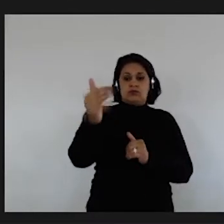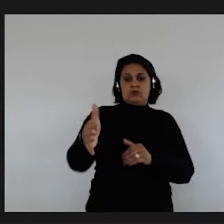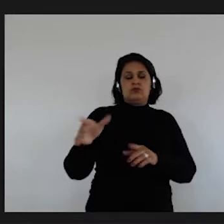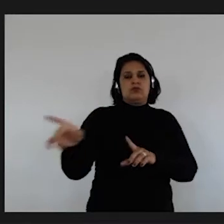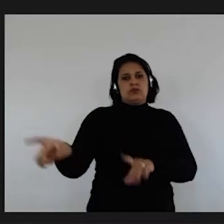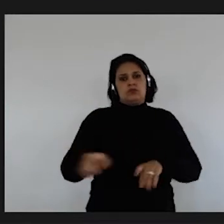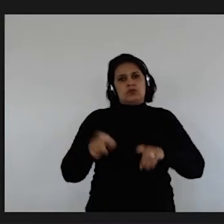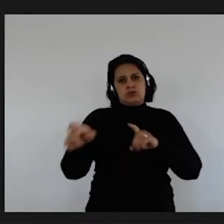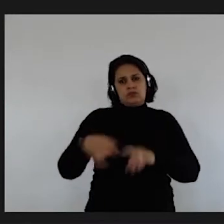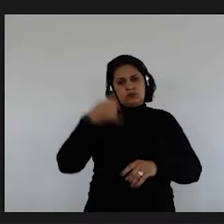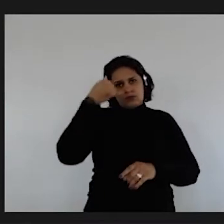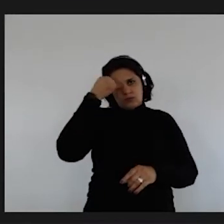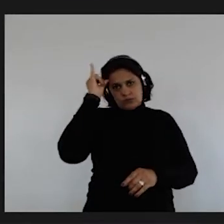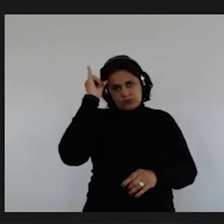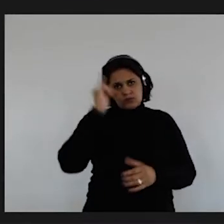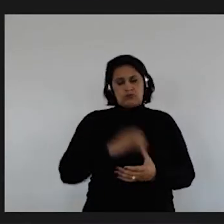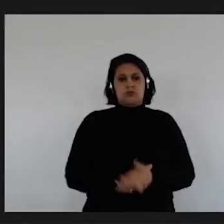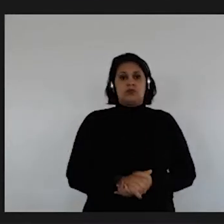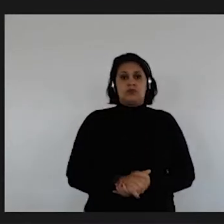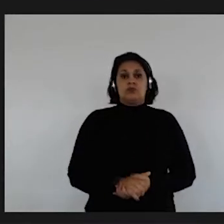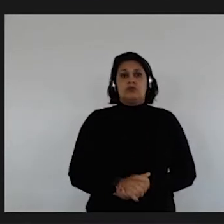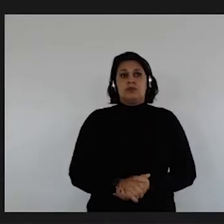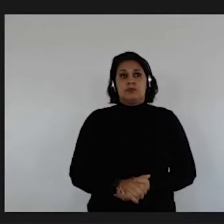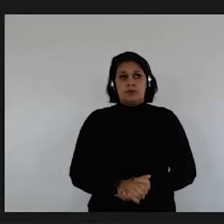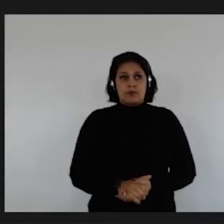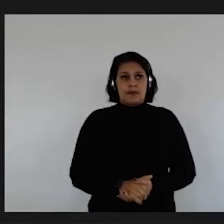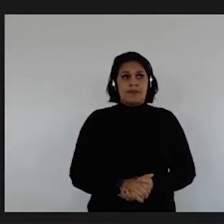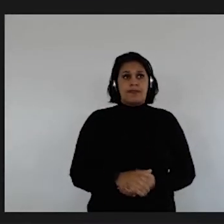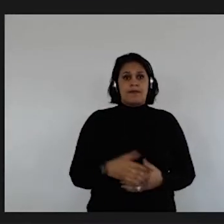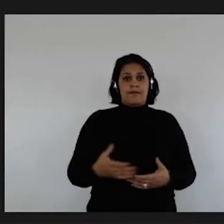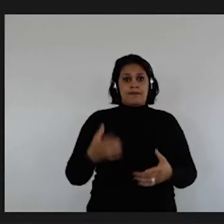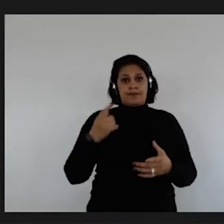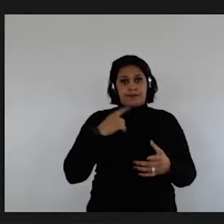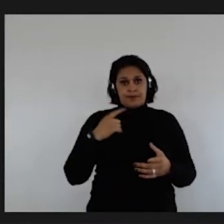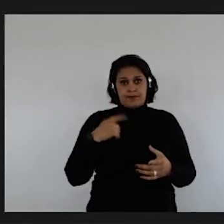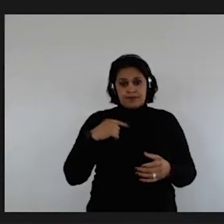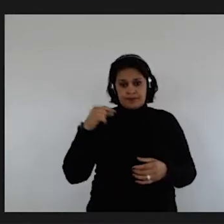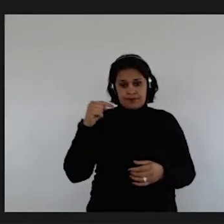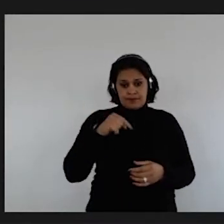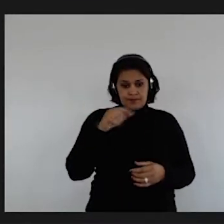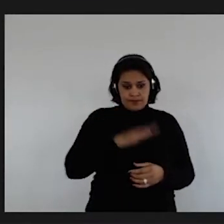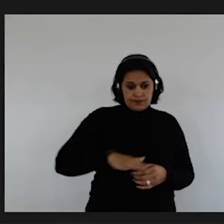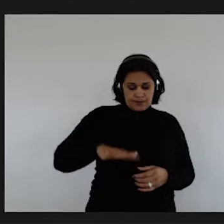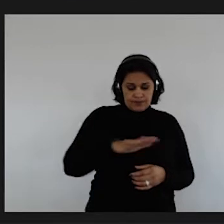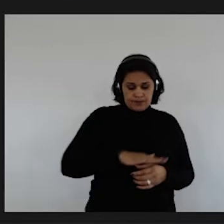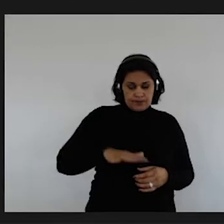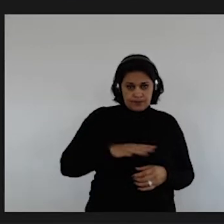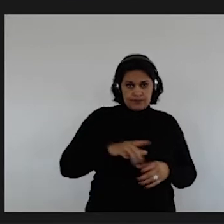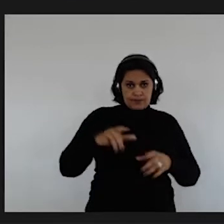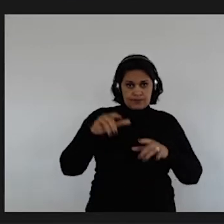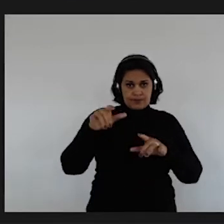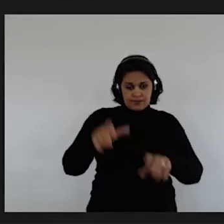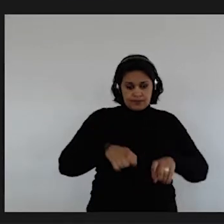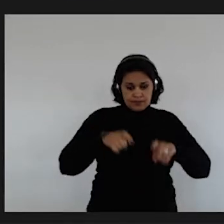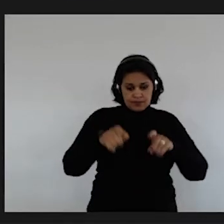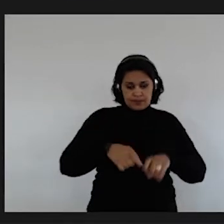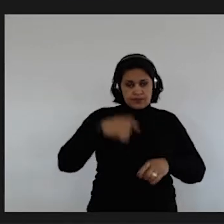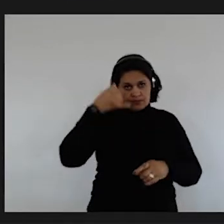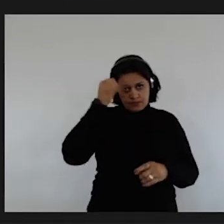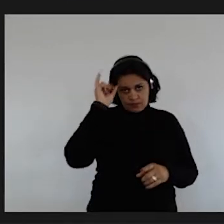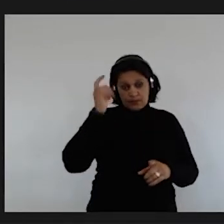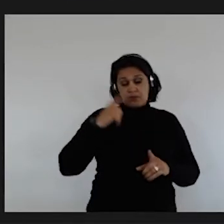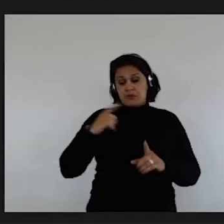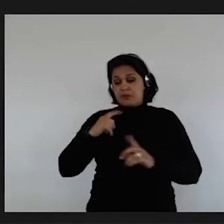envolve os processos que ocorrem antes e depois da porteira, na lição de John Davis e Ray Goldberg. Reúne relações